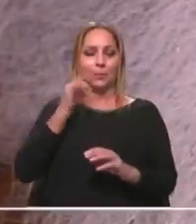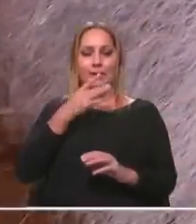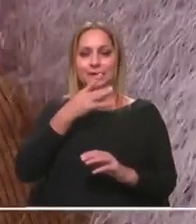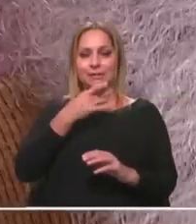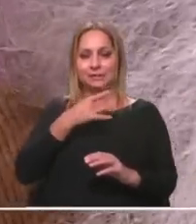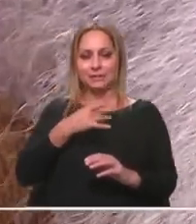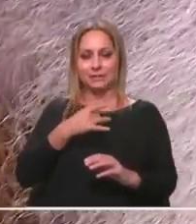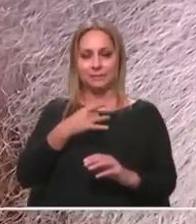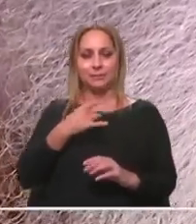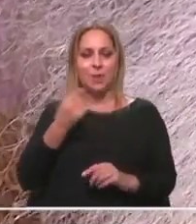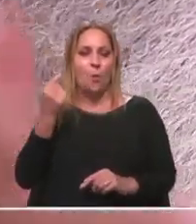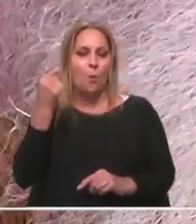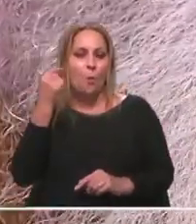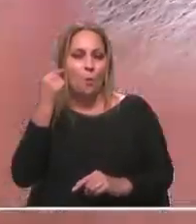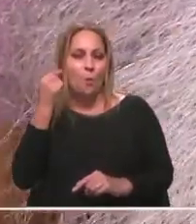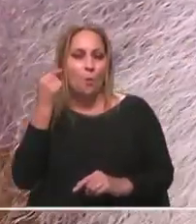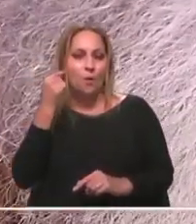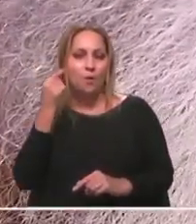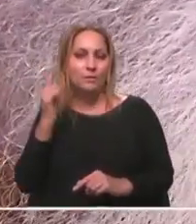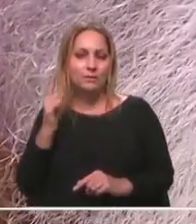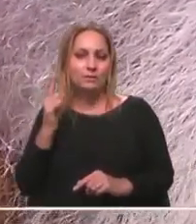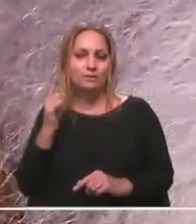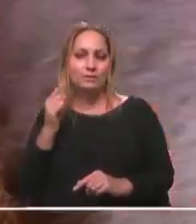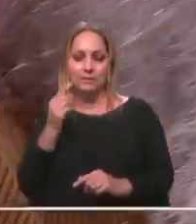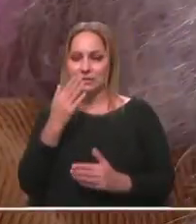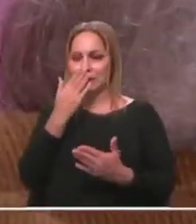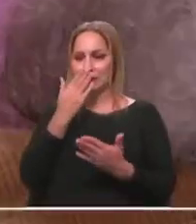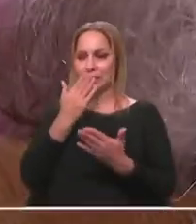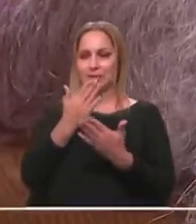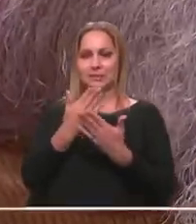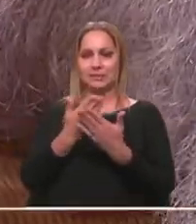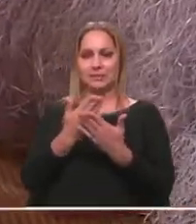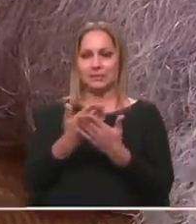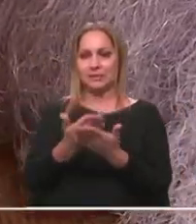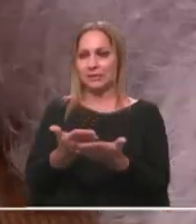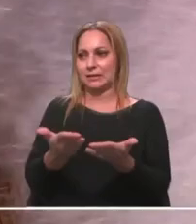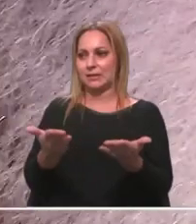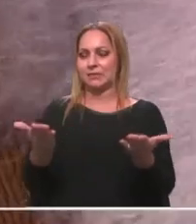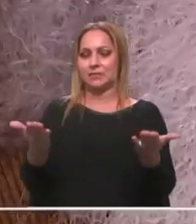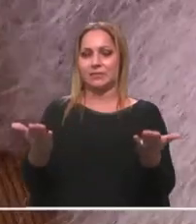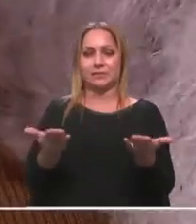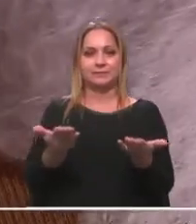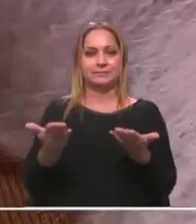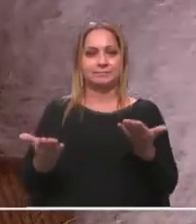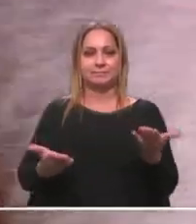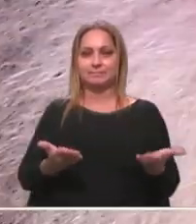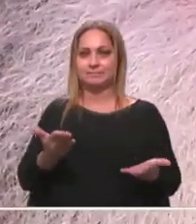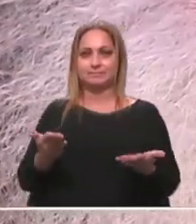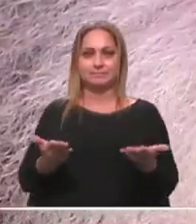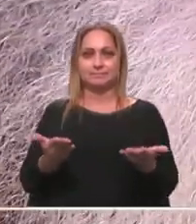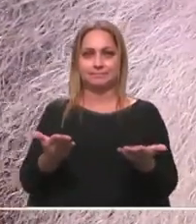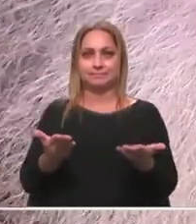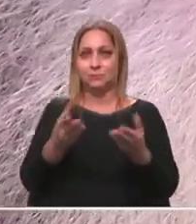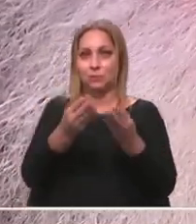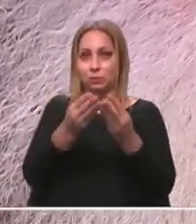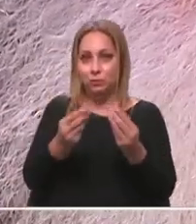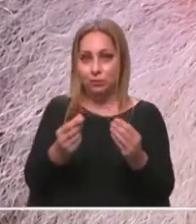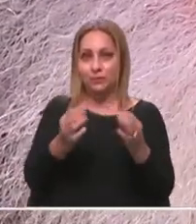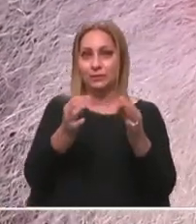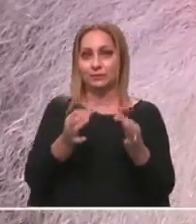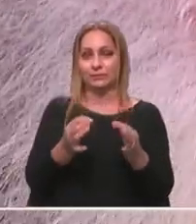houve estas coisas e à sua frente dente tem um muro de impossibilidades e e então